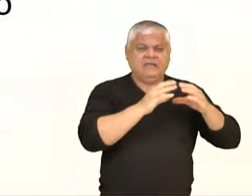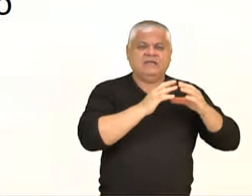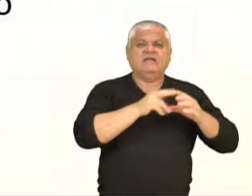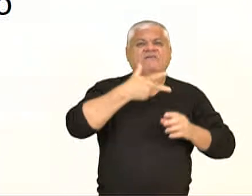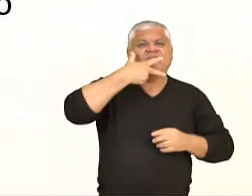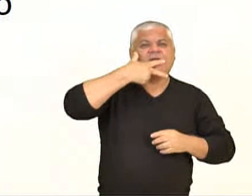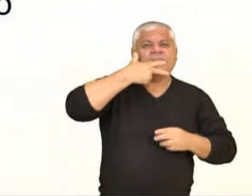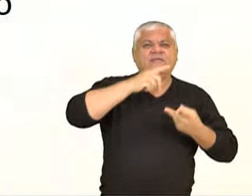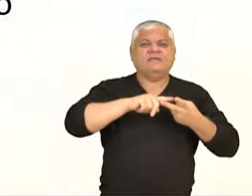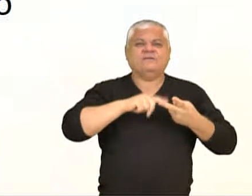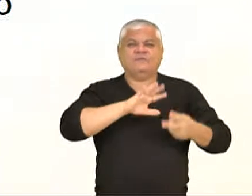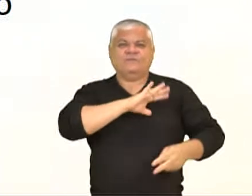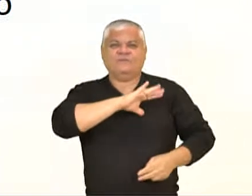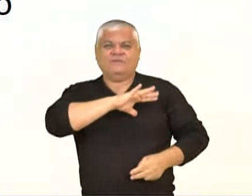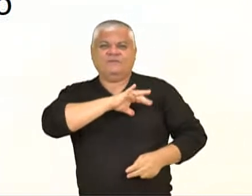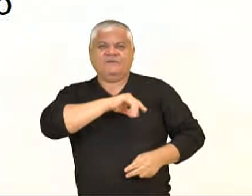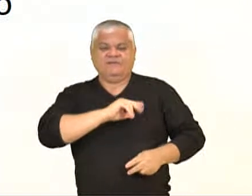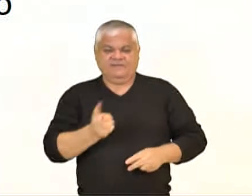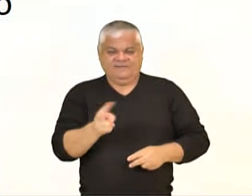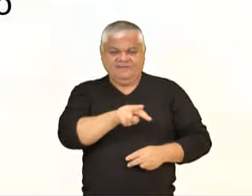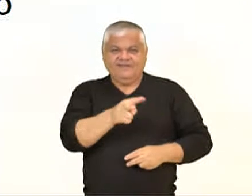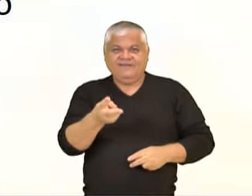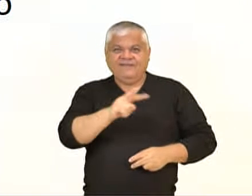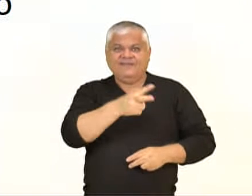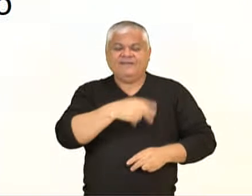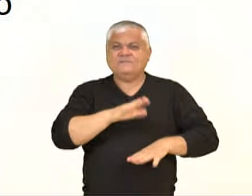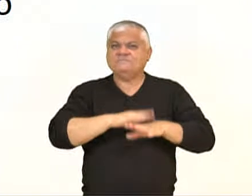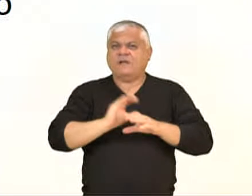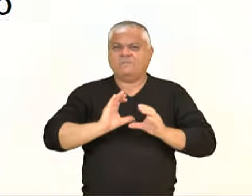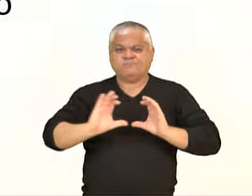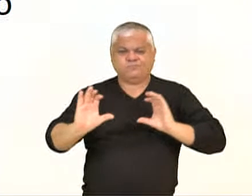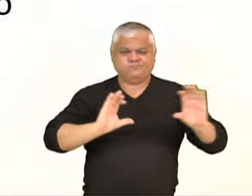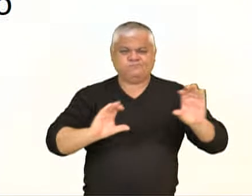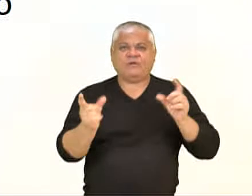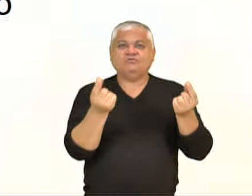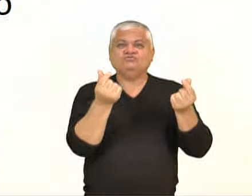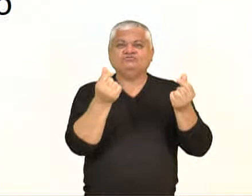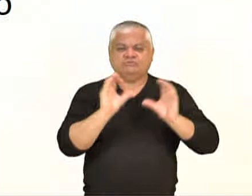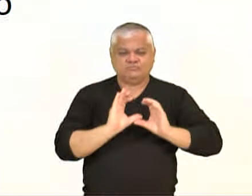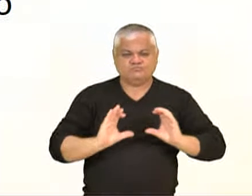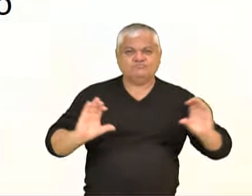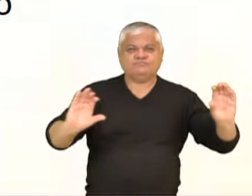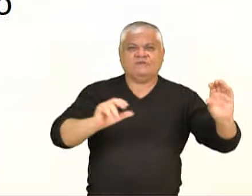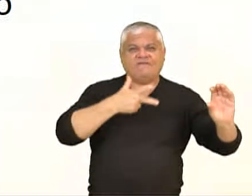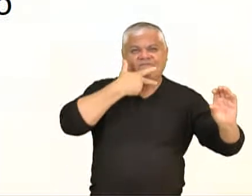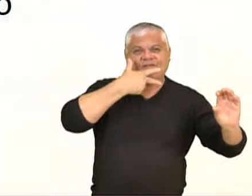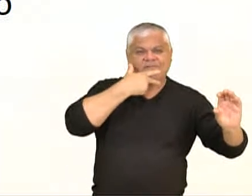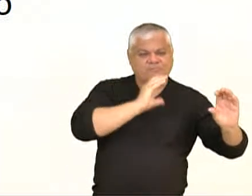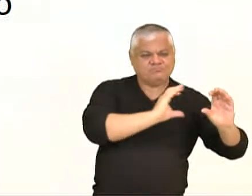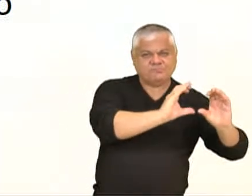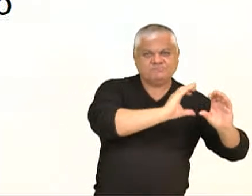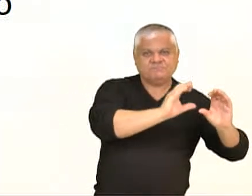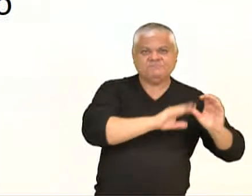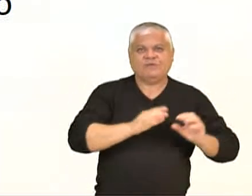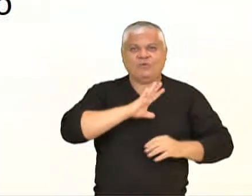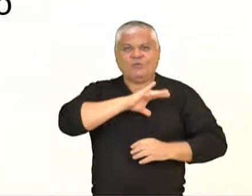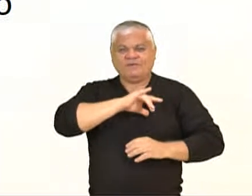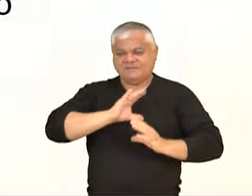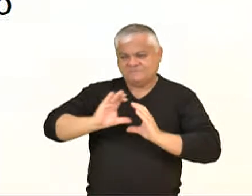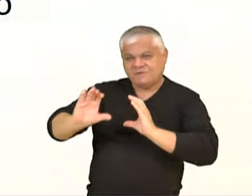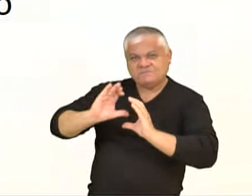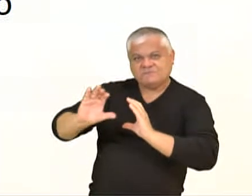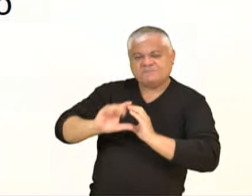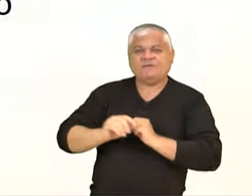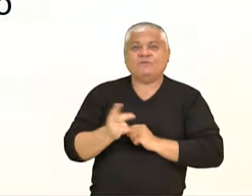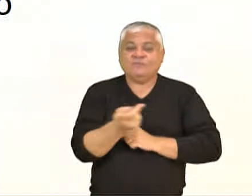recebem mais dinheiro pelas mesmas transmissões de TV do que os demais clubes que jogam o mesmo Campeonato Brasileiro.